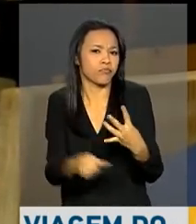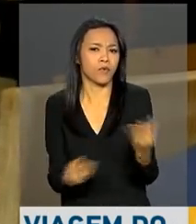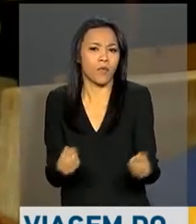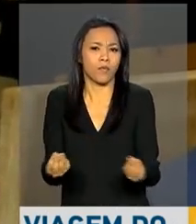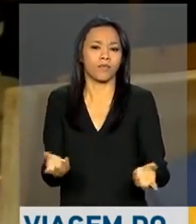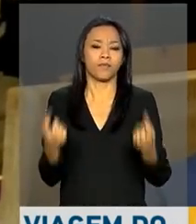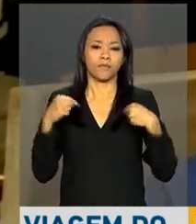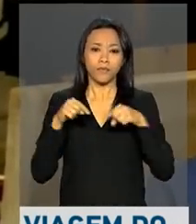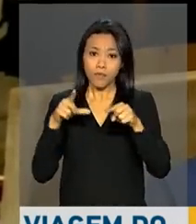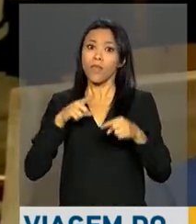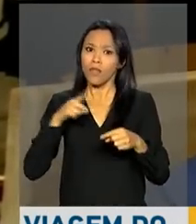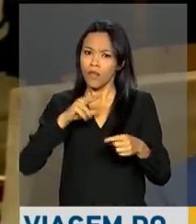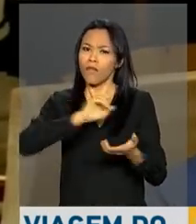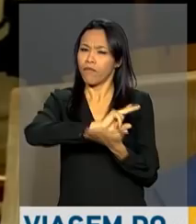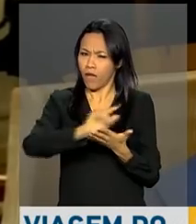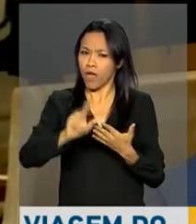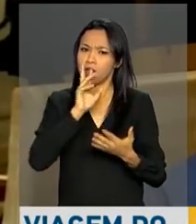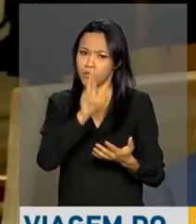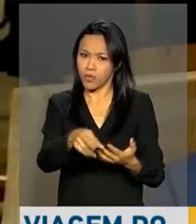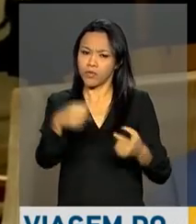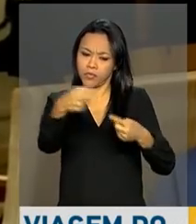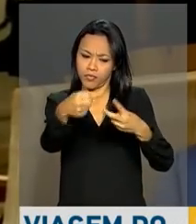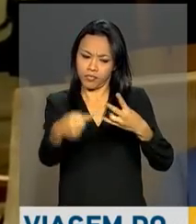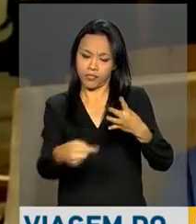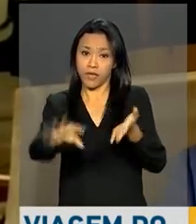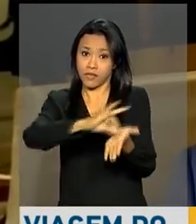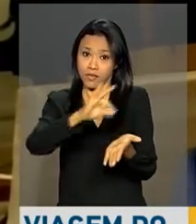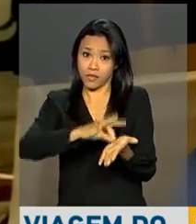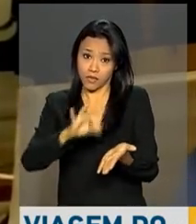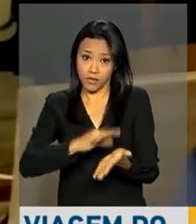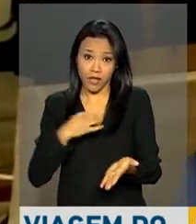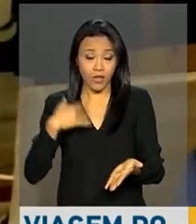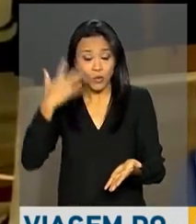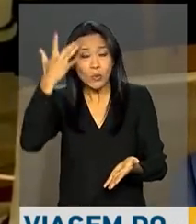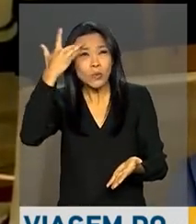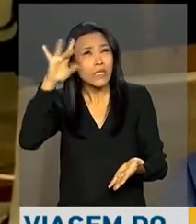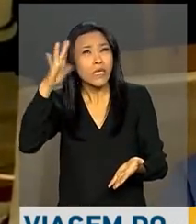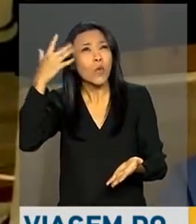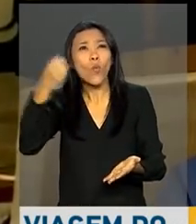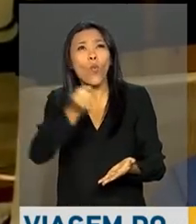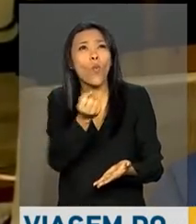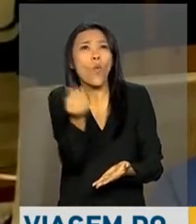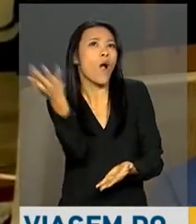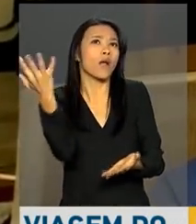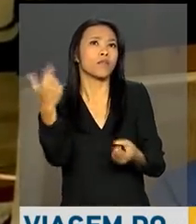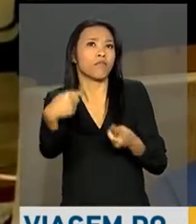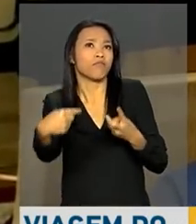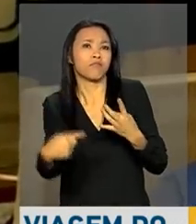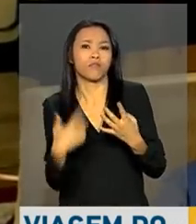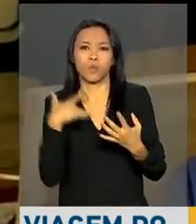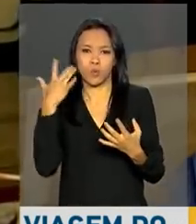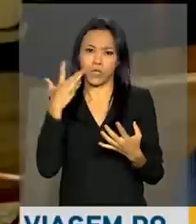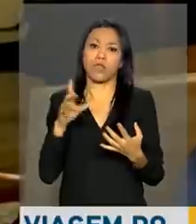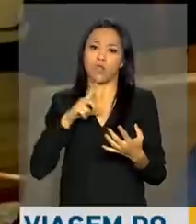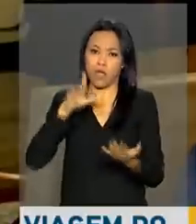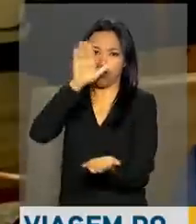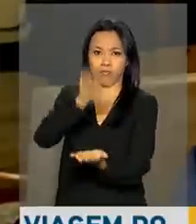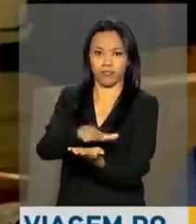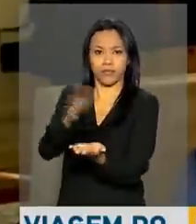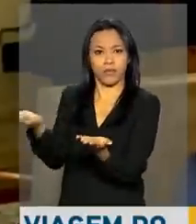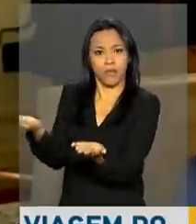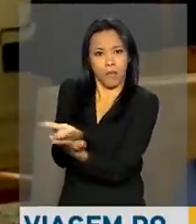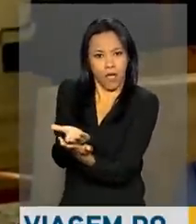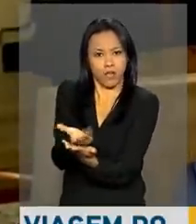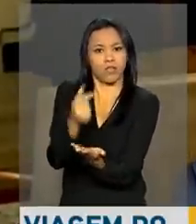atos que vão ser assinados, eu não tenho agora a especificação de todos eles, mas na pasta do Ministério da Indústria, Comércio,